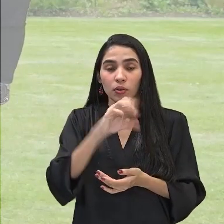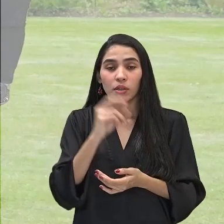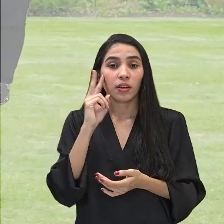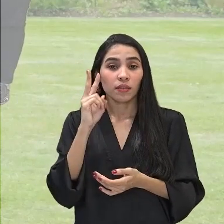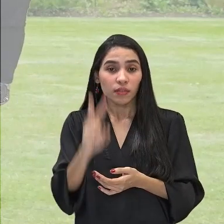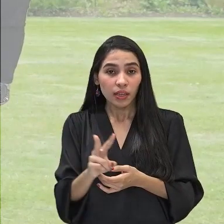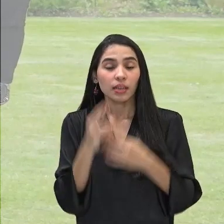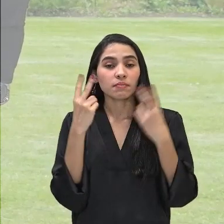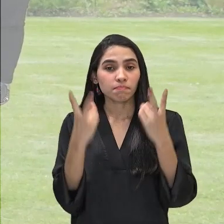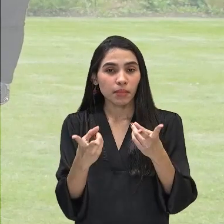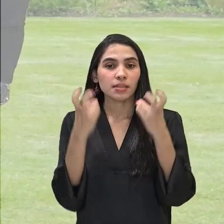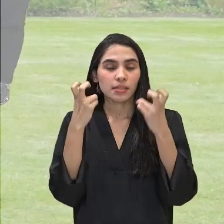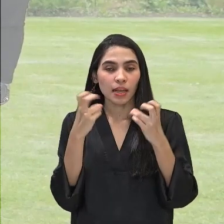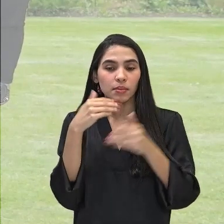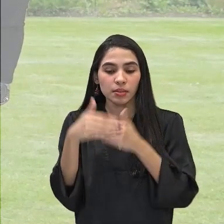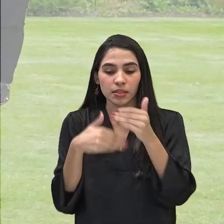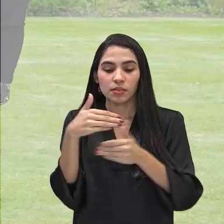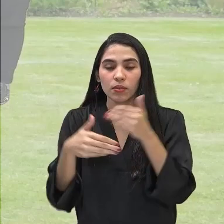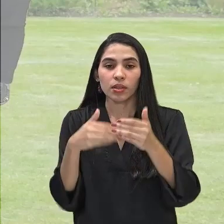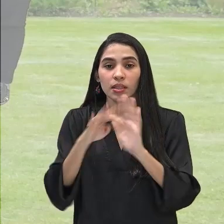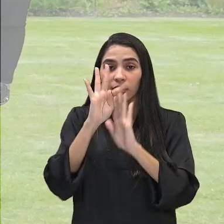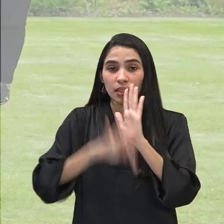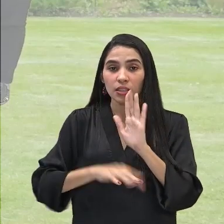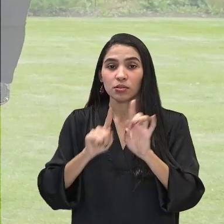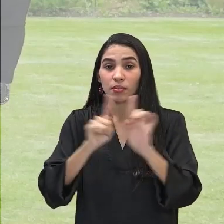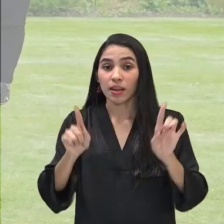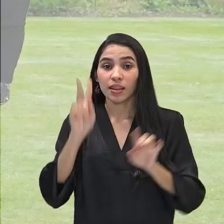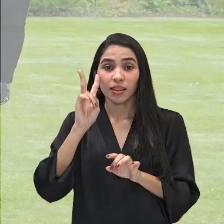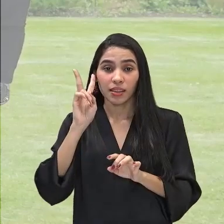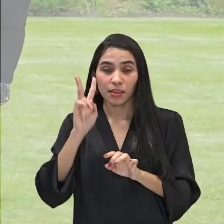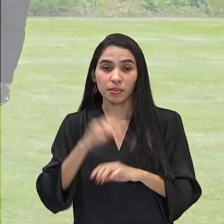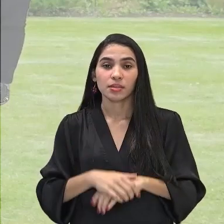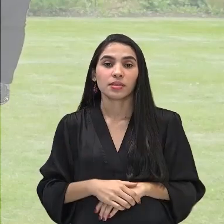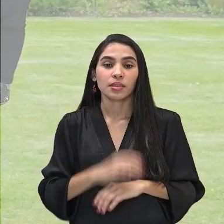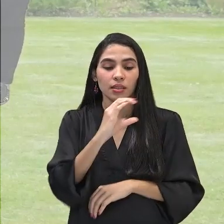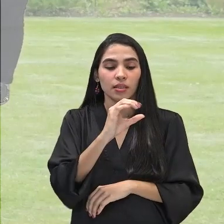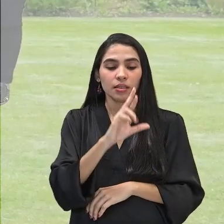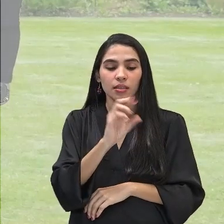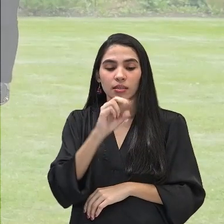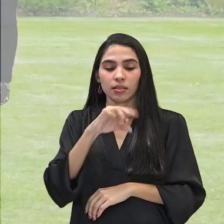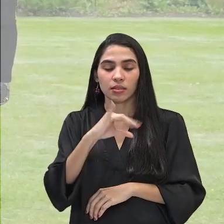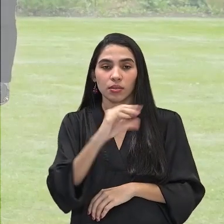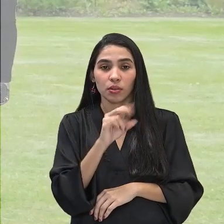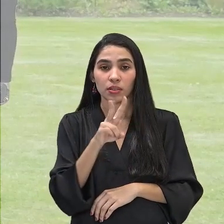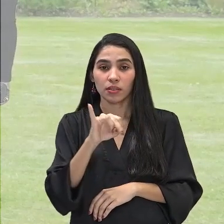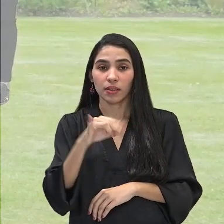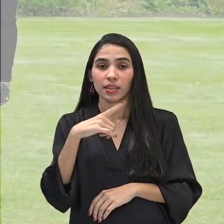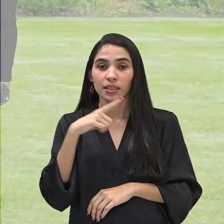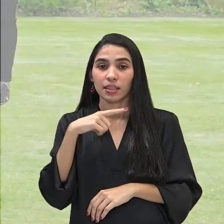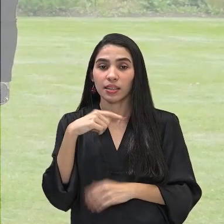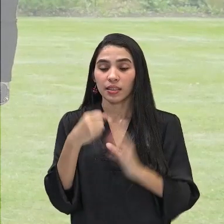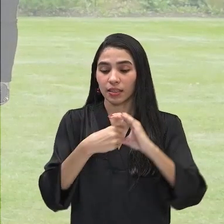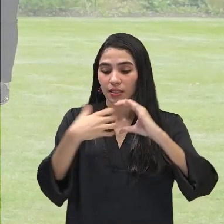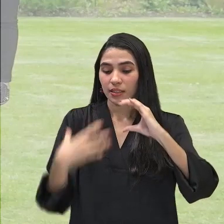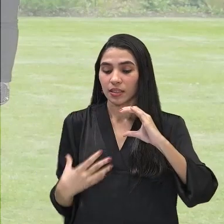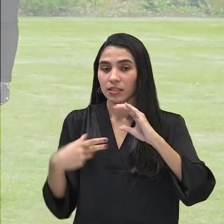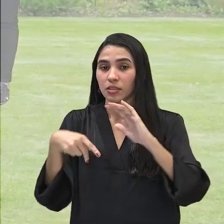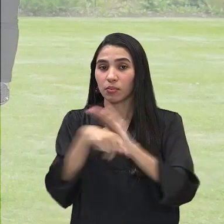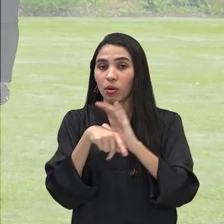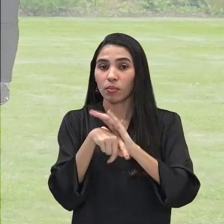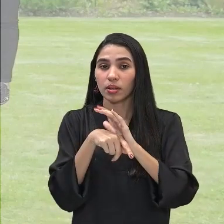vou fazer algum processo de reflexão. Então, é importante que entendamos isso, né? A crônica vai